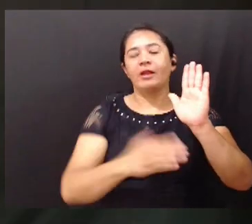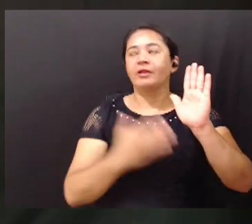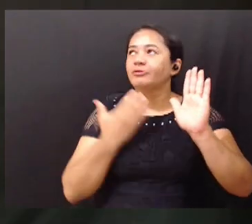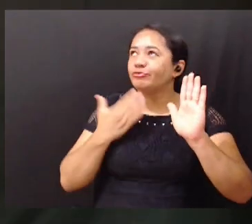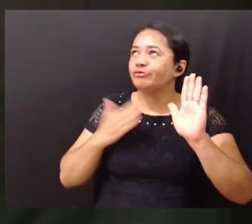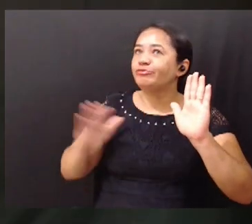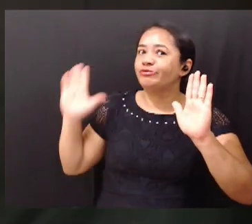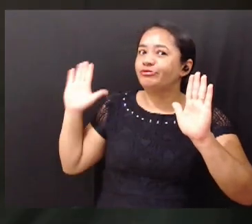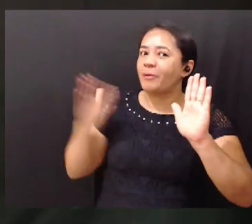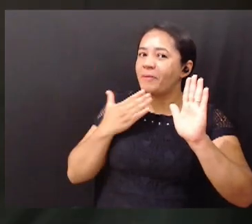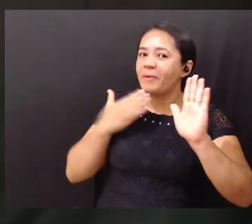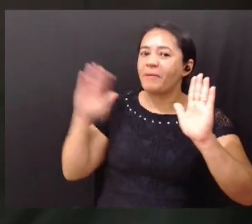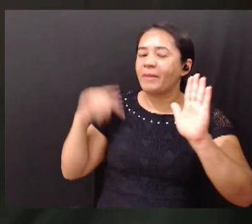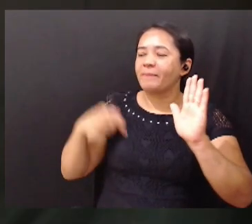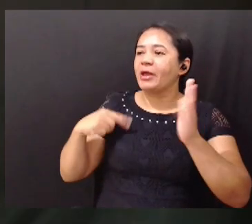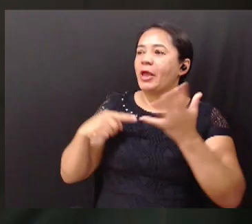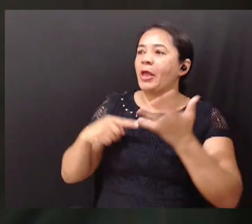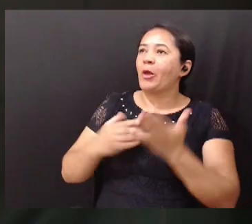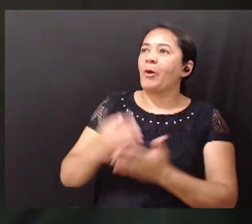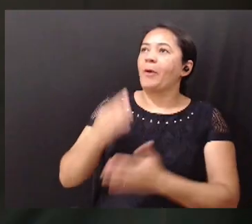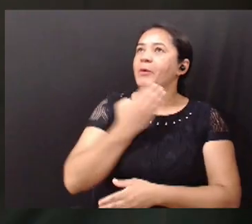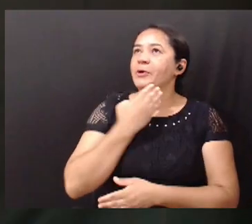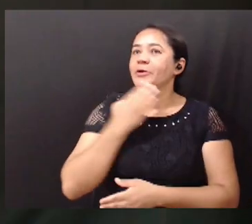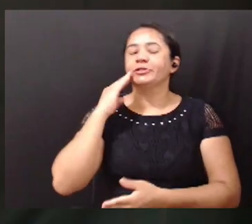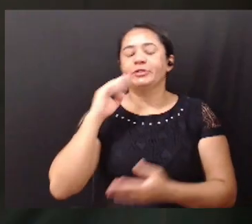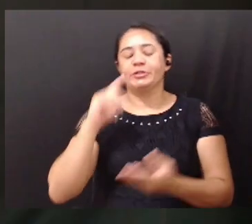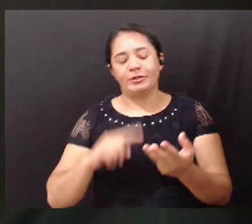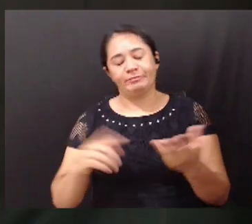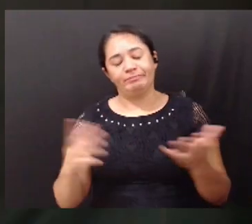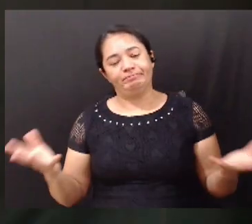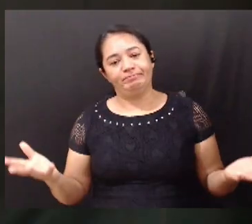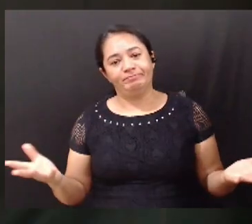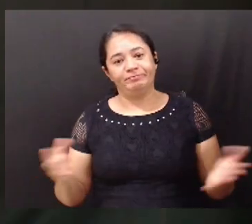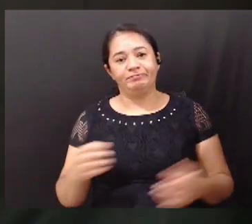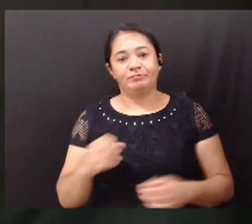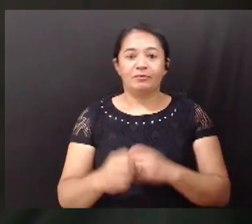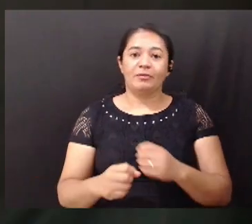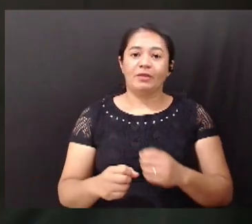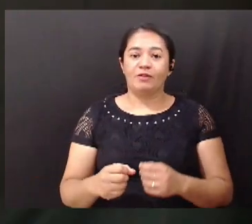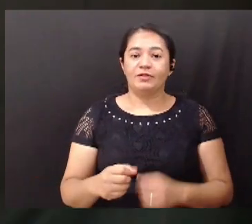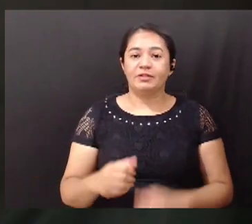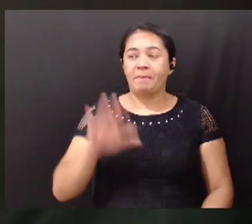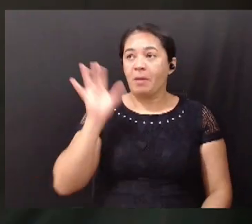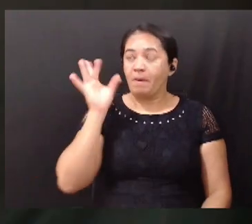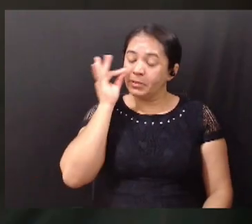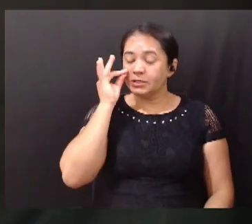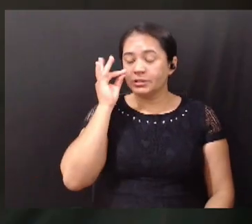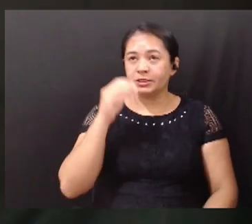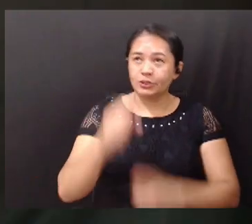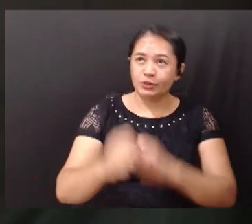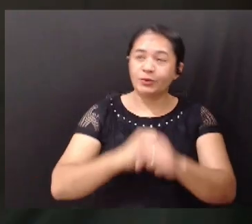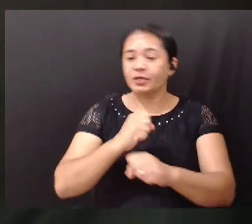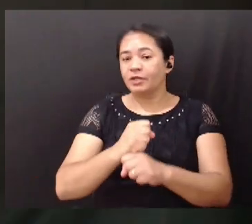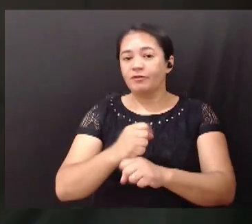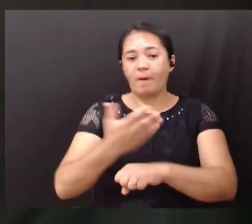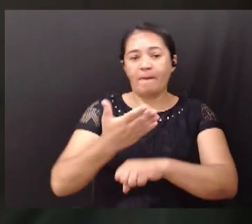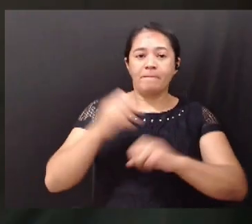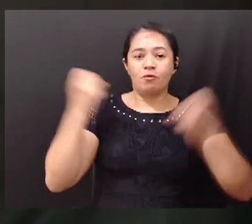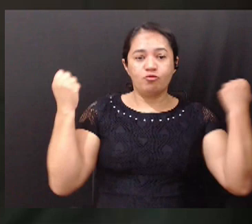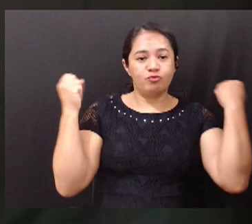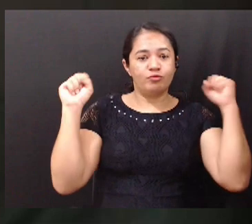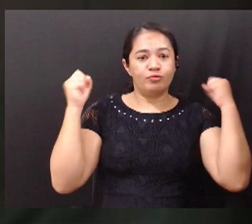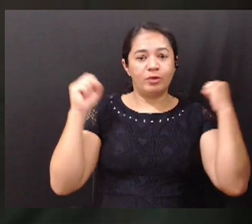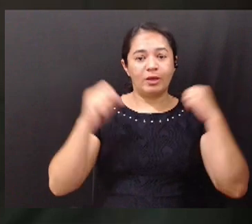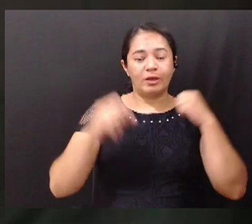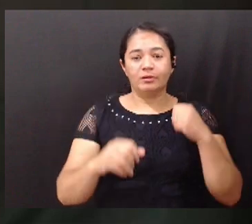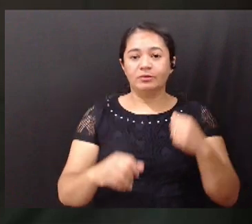começo a dieta. Ah, que coisa. Ano que vem vou ser mais presente. O ano que vem vou praticar exercícios. A